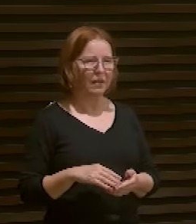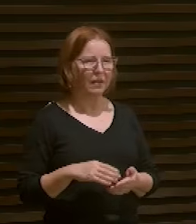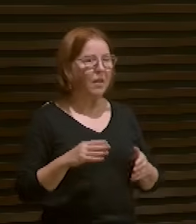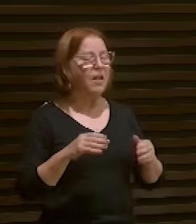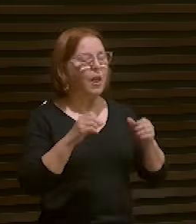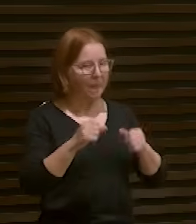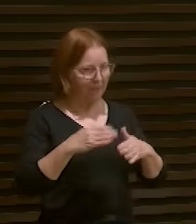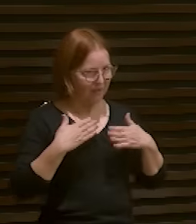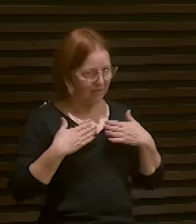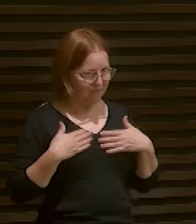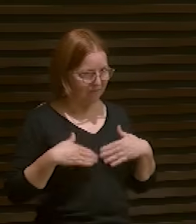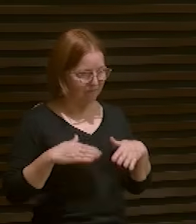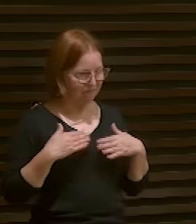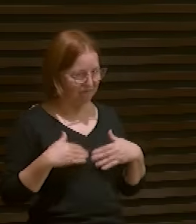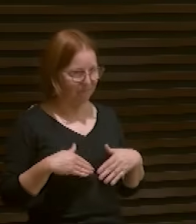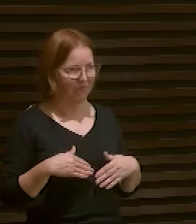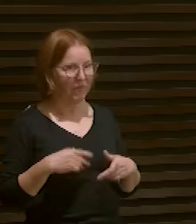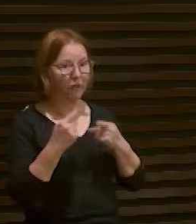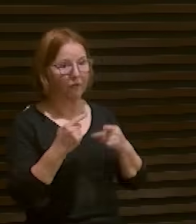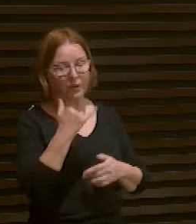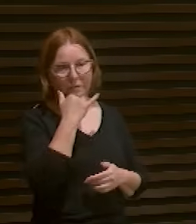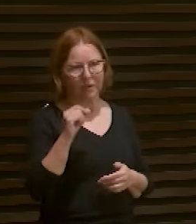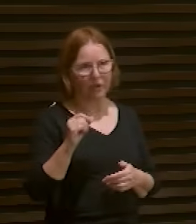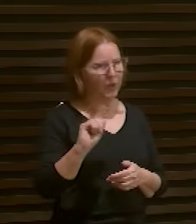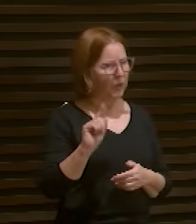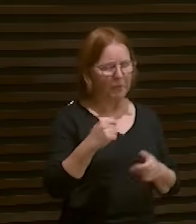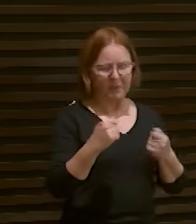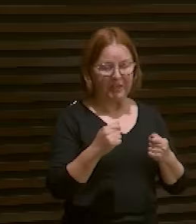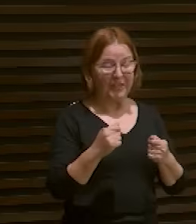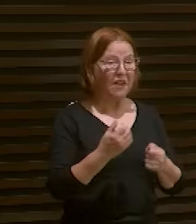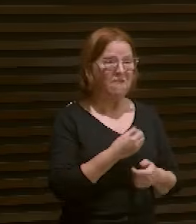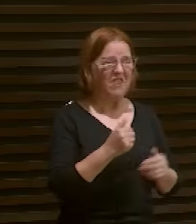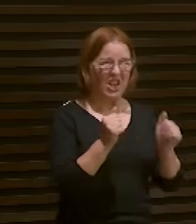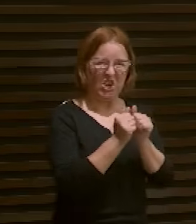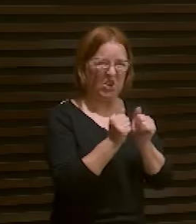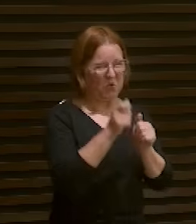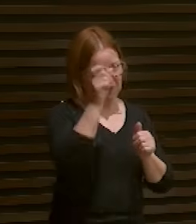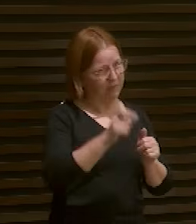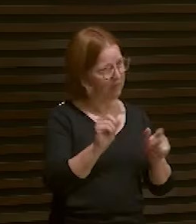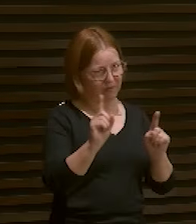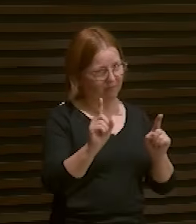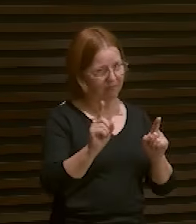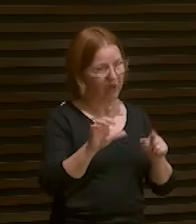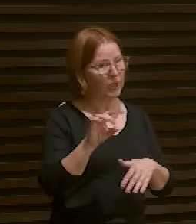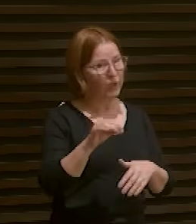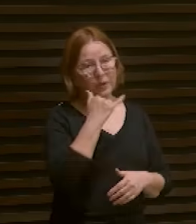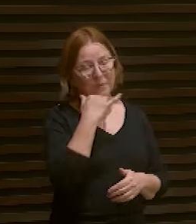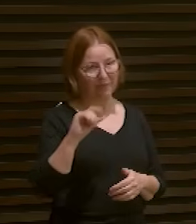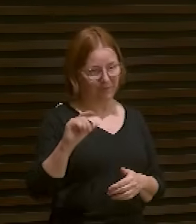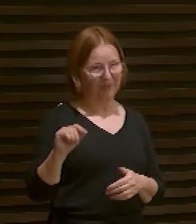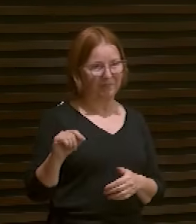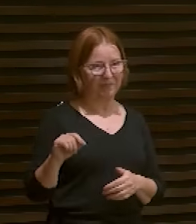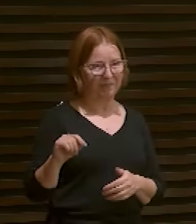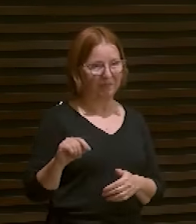de convivência com a pessoa, estou falando de perdão. E se Deus quiser que você conviva com ela, você vai conviver também. Mas você vai orar